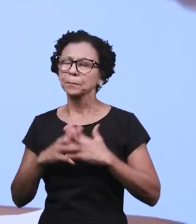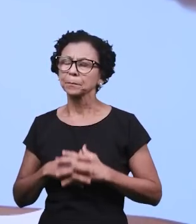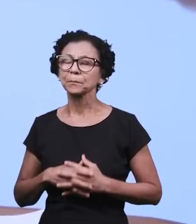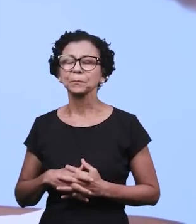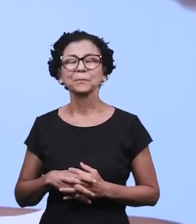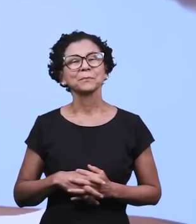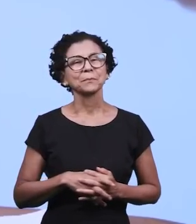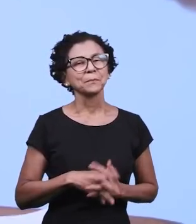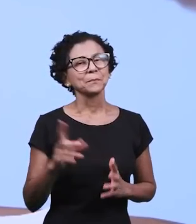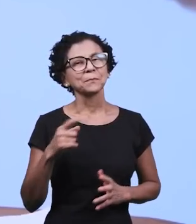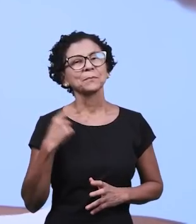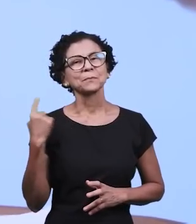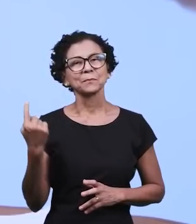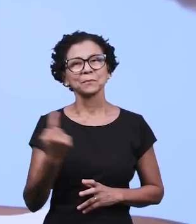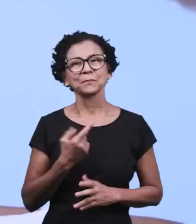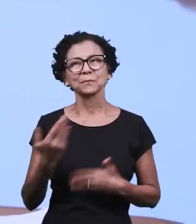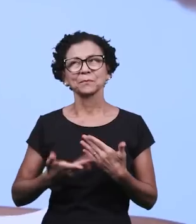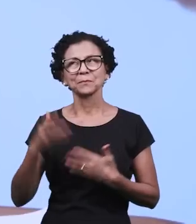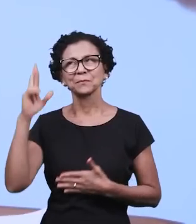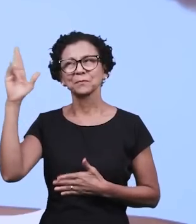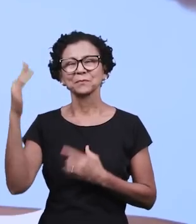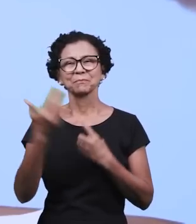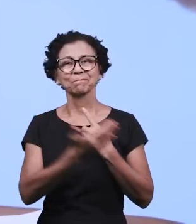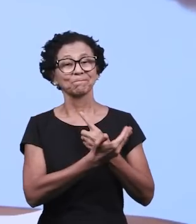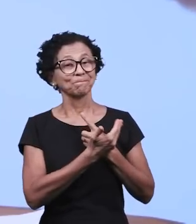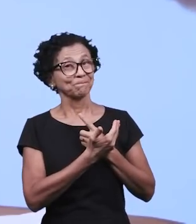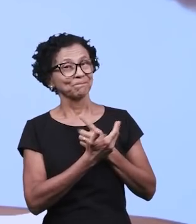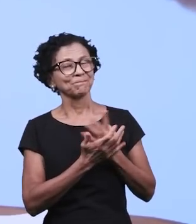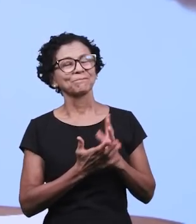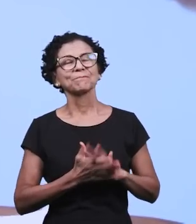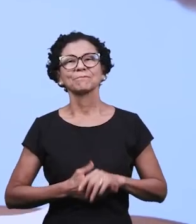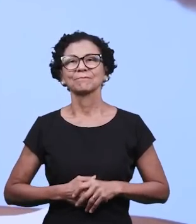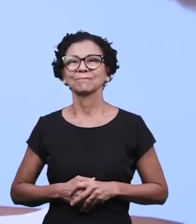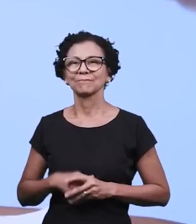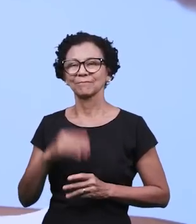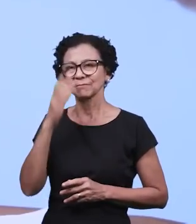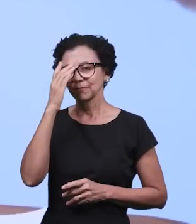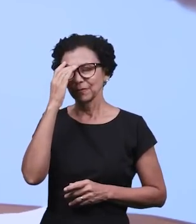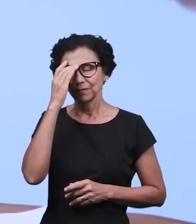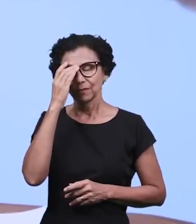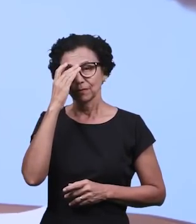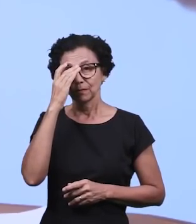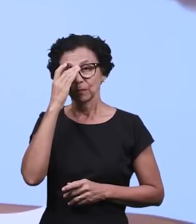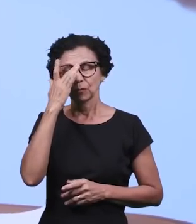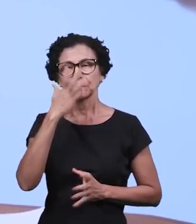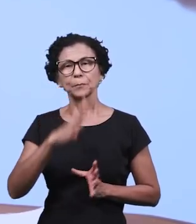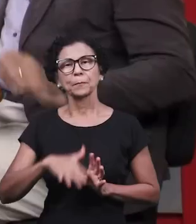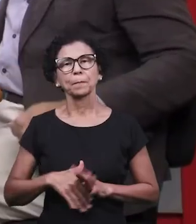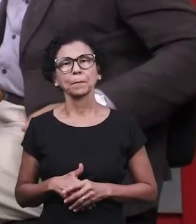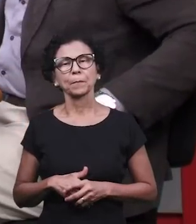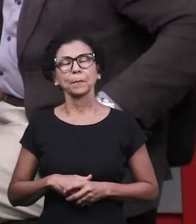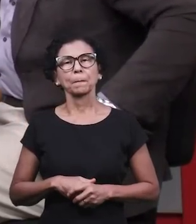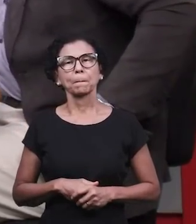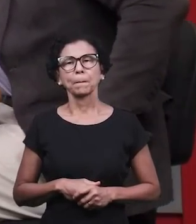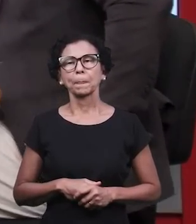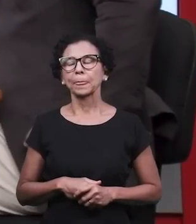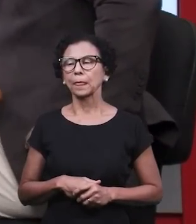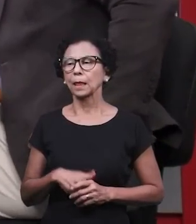tua semente para sempre. Então, eu só fiz essa menção, depois nós vamos voltar a isso aqui, mas aqui mostra o seguinte, que